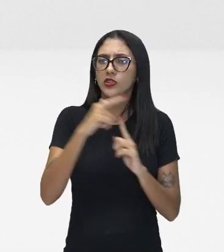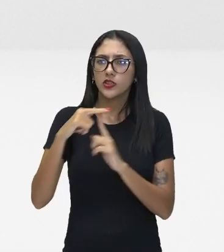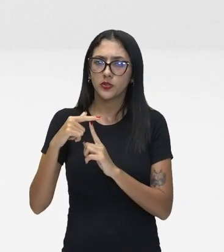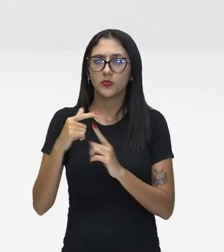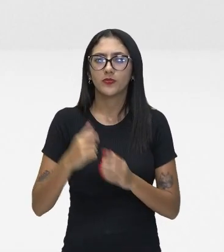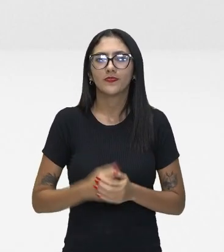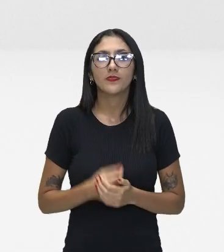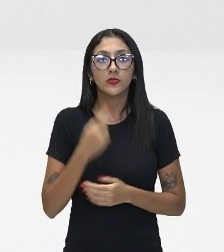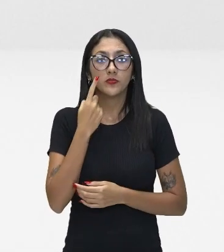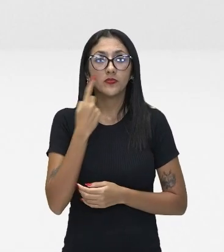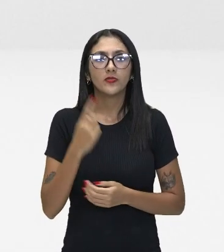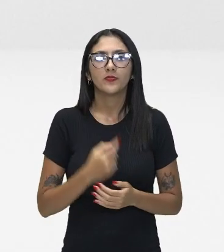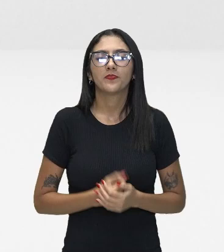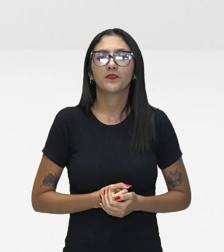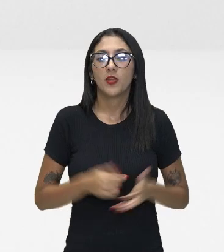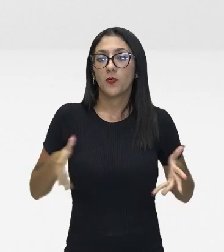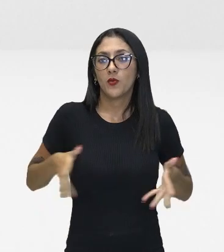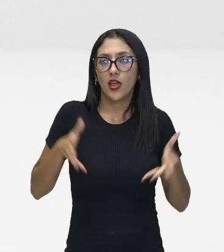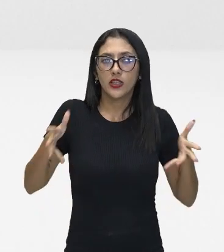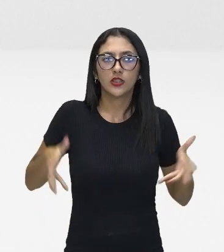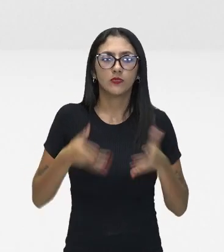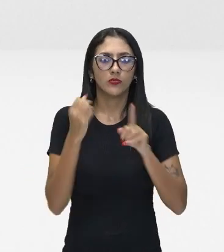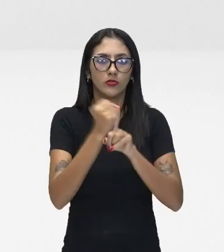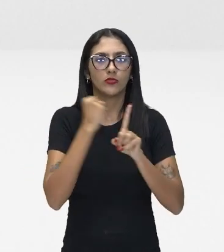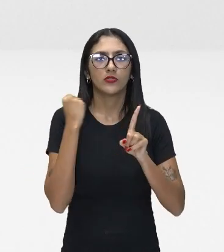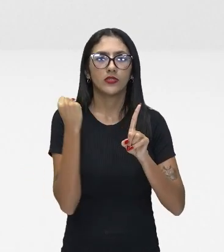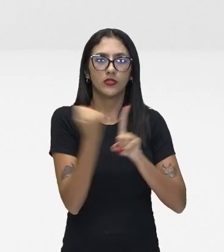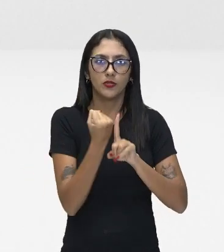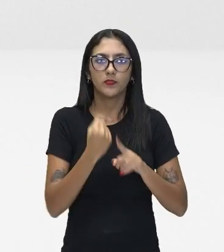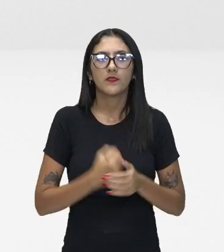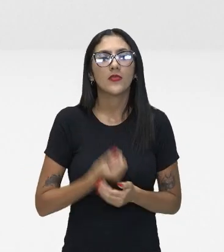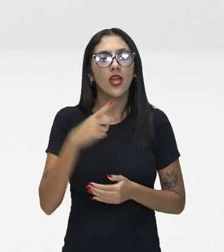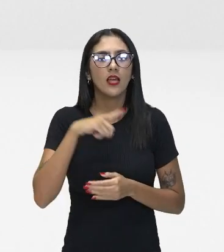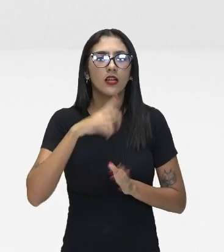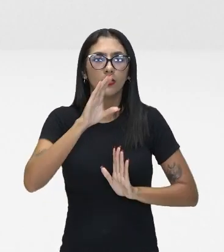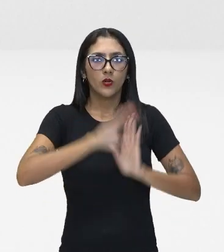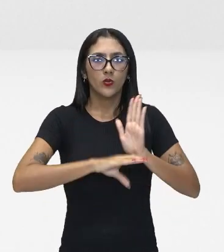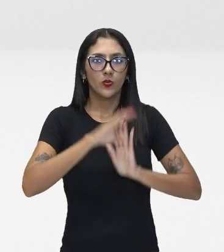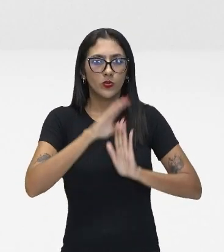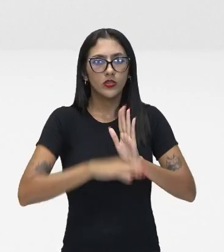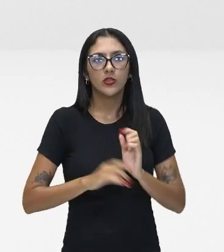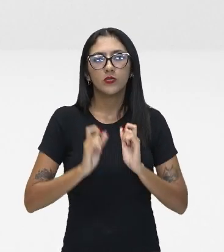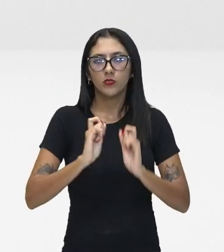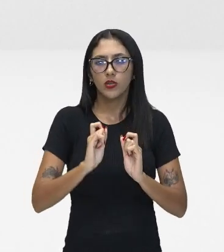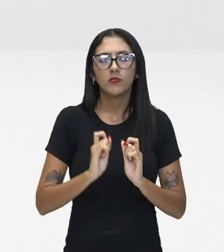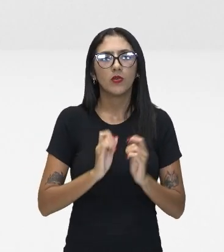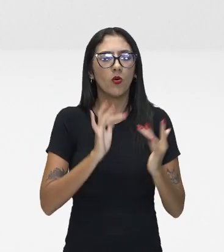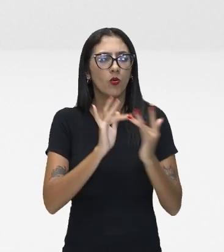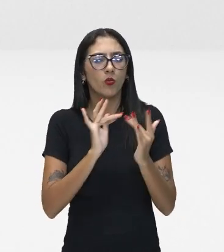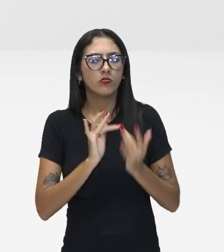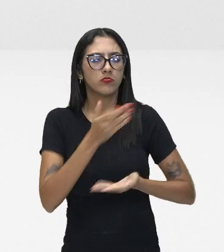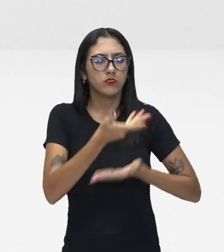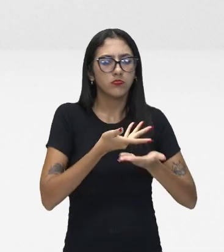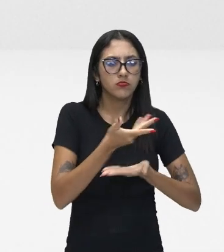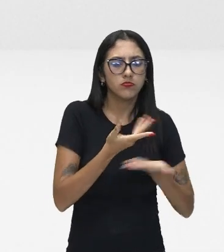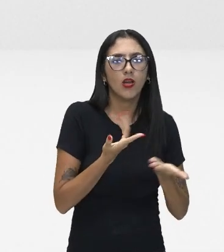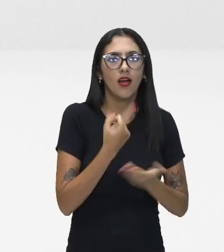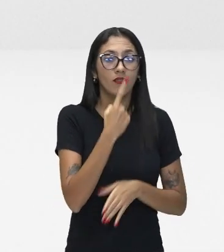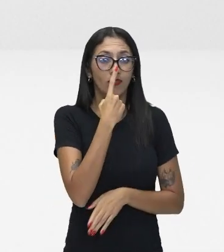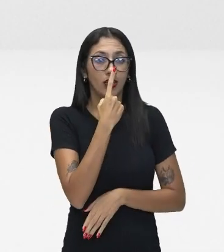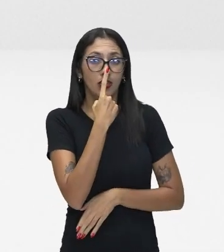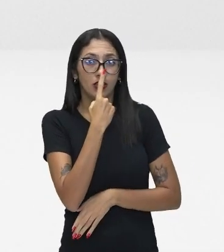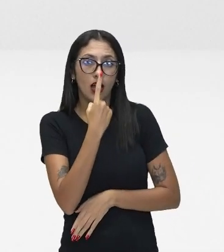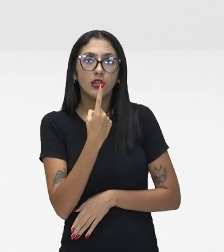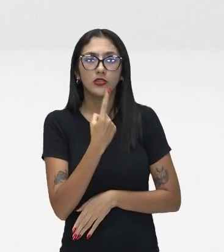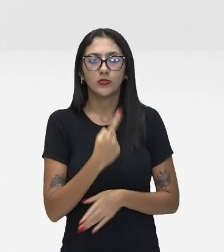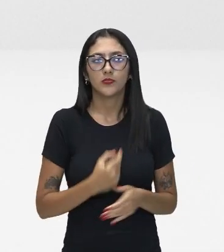o social. Olha só, o engajamento social é o conceito que define o nível de interação e proximidade entre